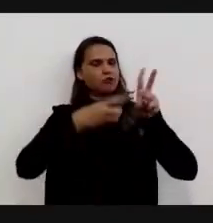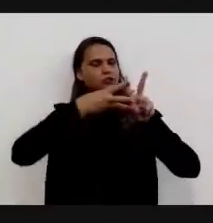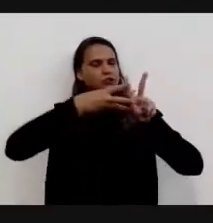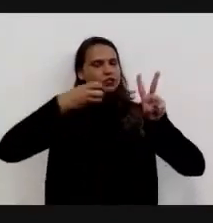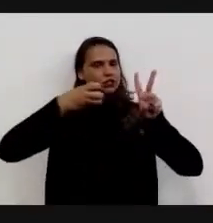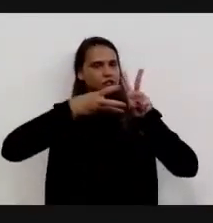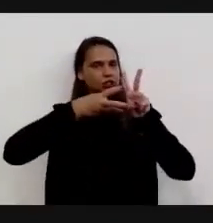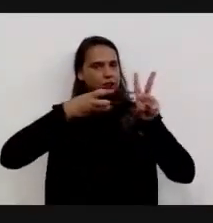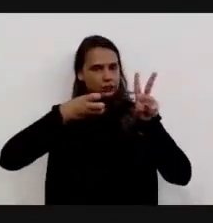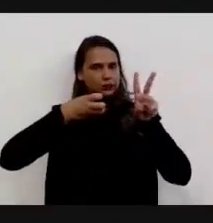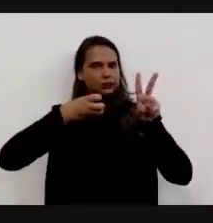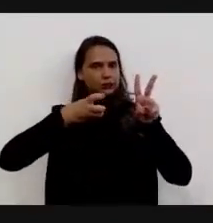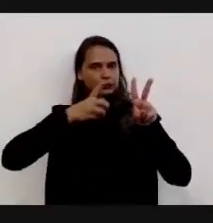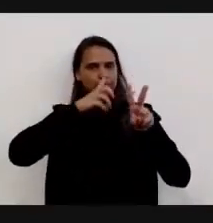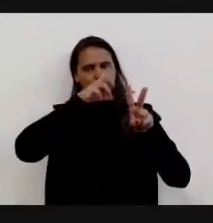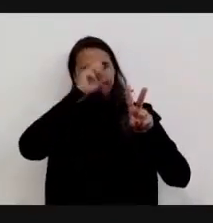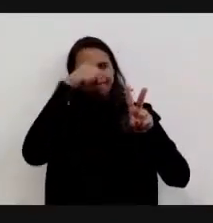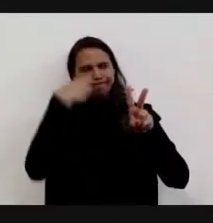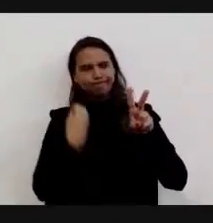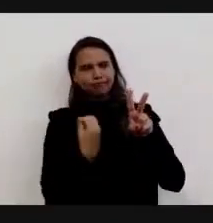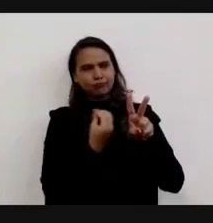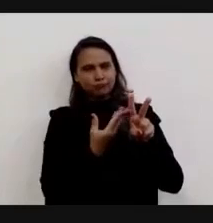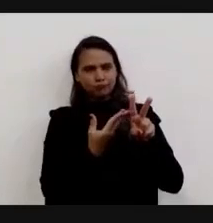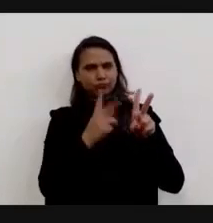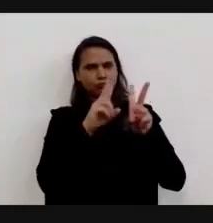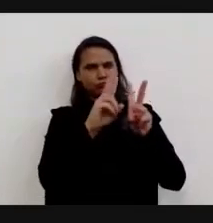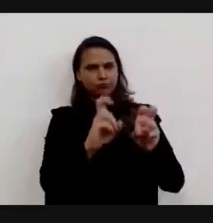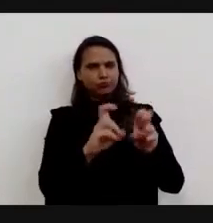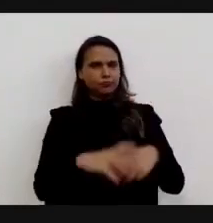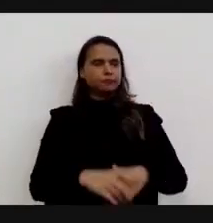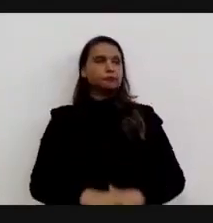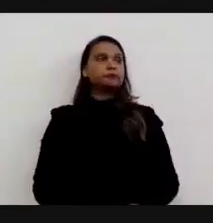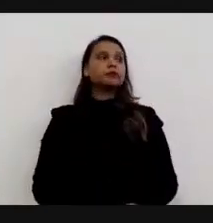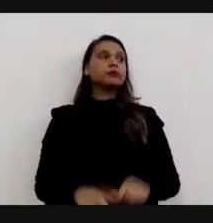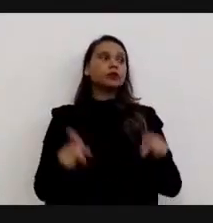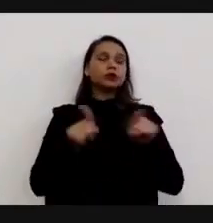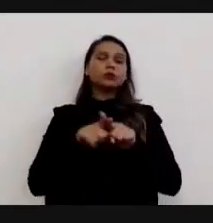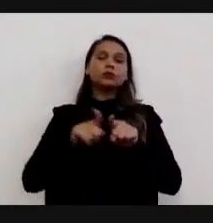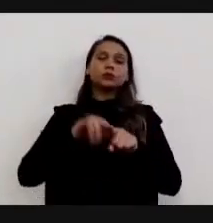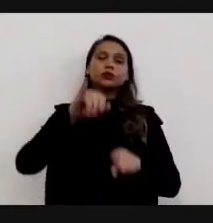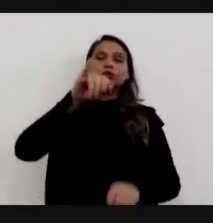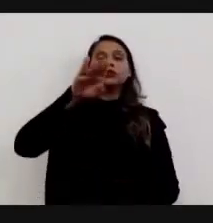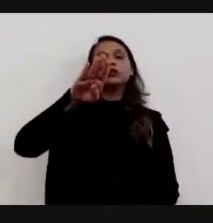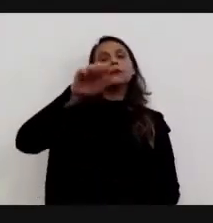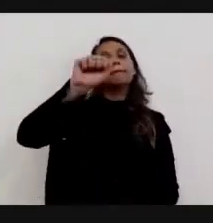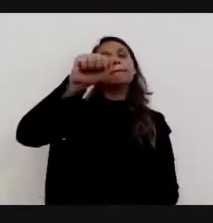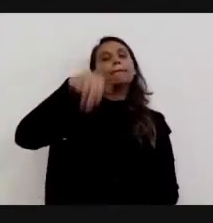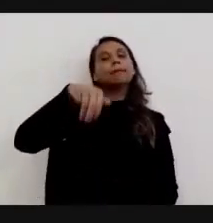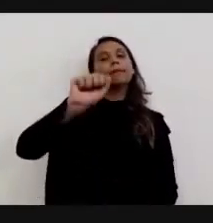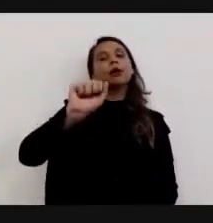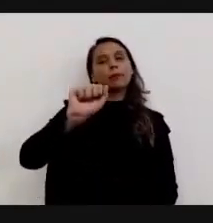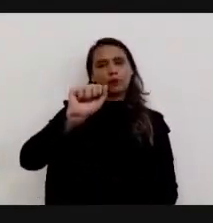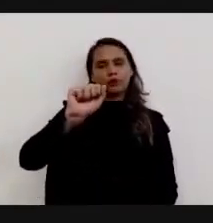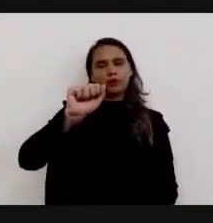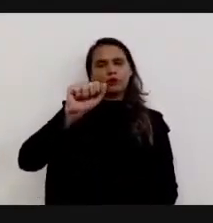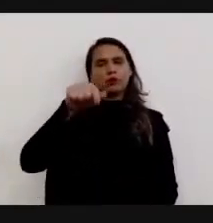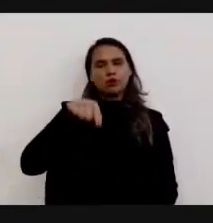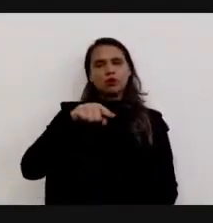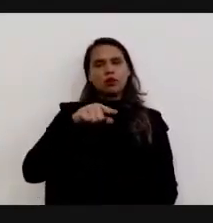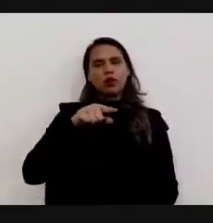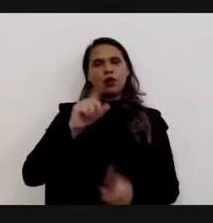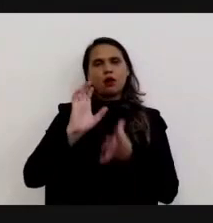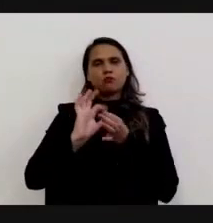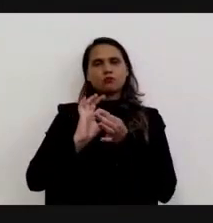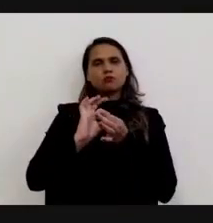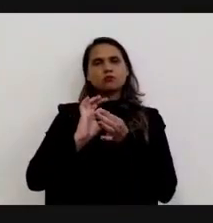ainda mais essa temática. O IBAMA também criou uma sala de situação para a questão do